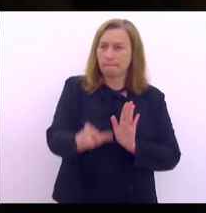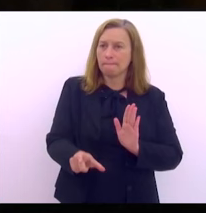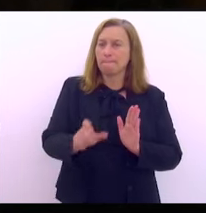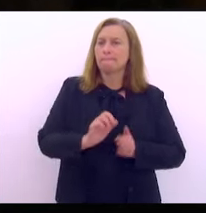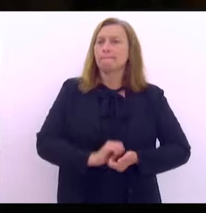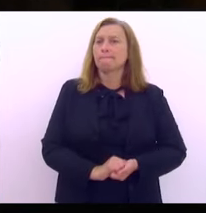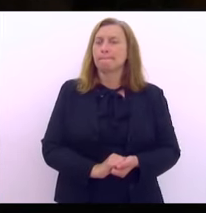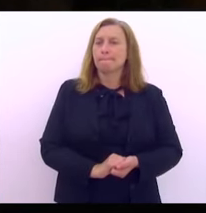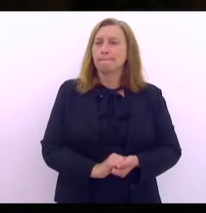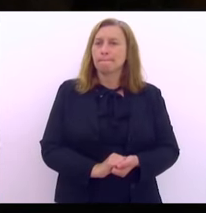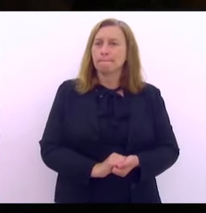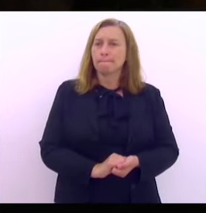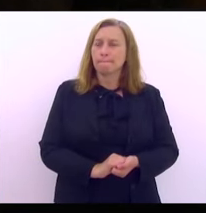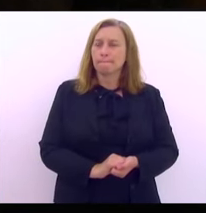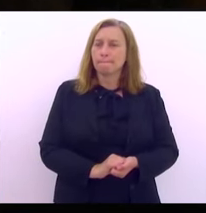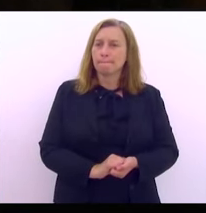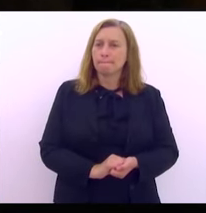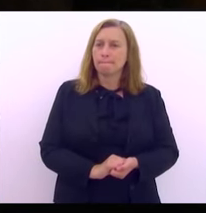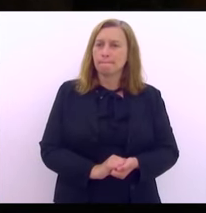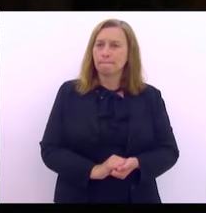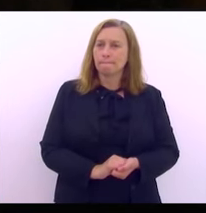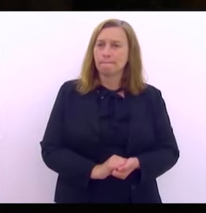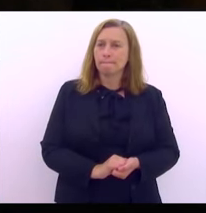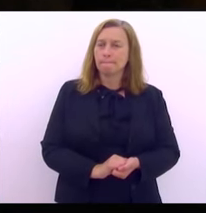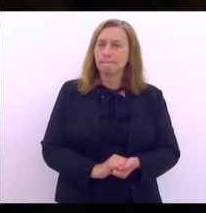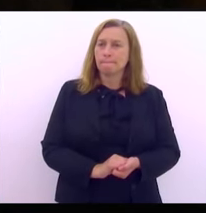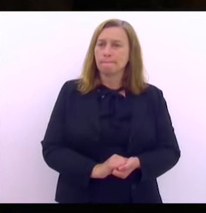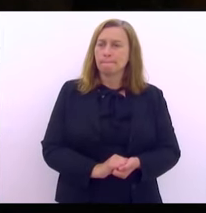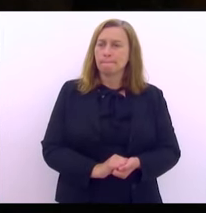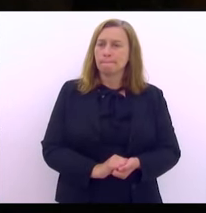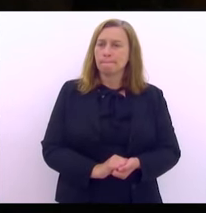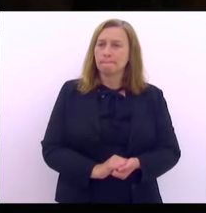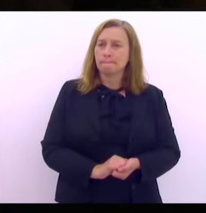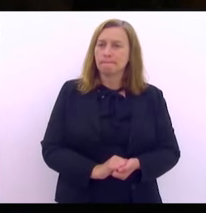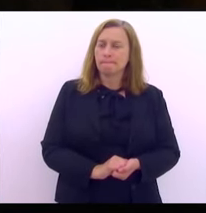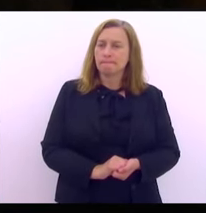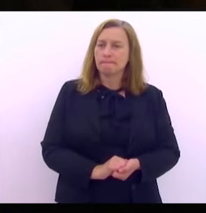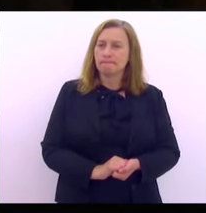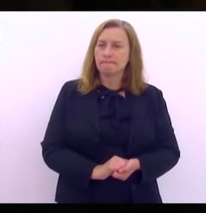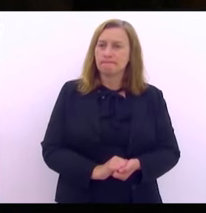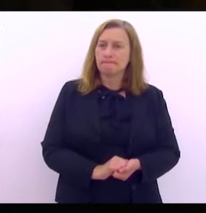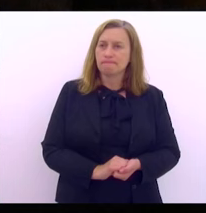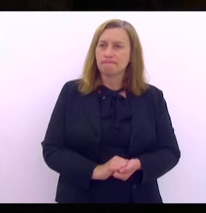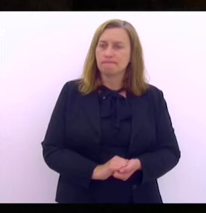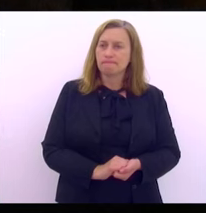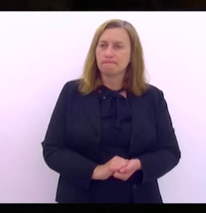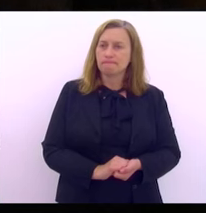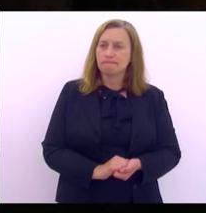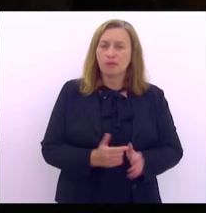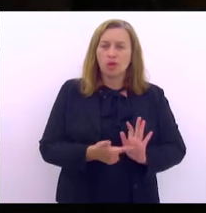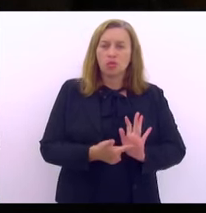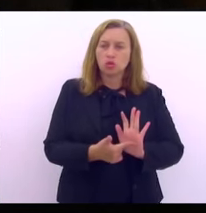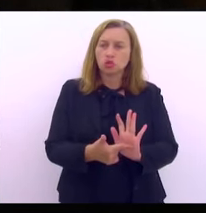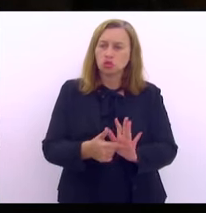deu um espetáculo trágico de poder,